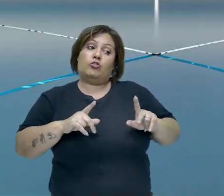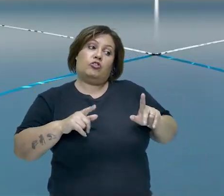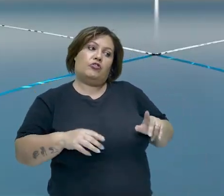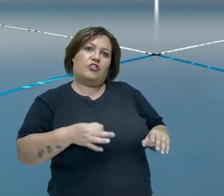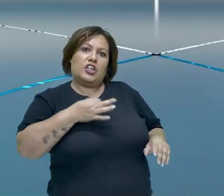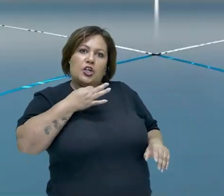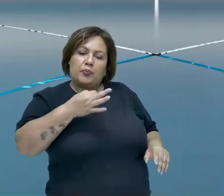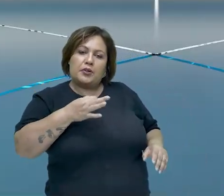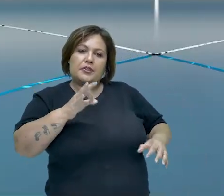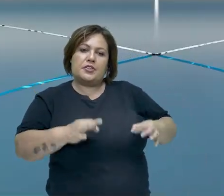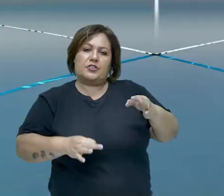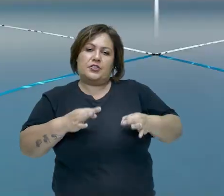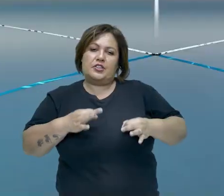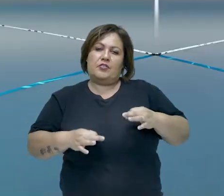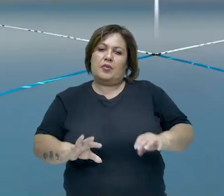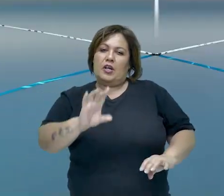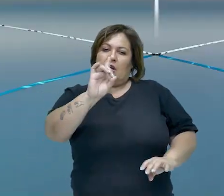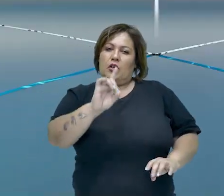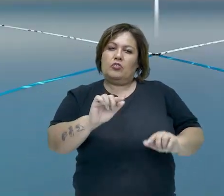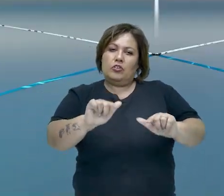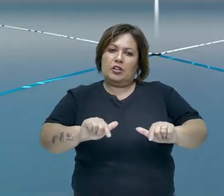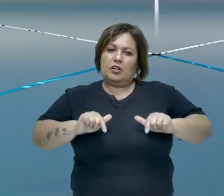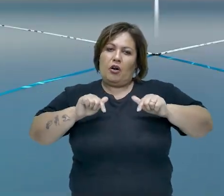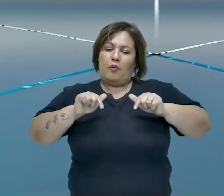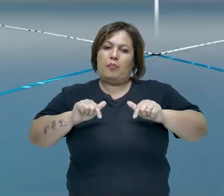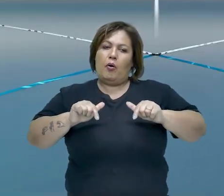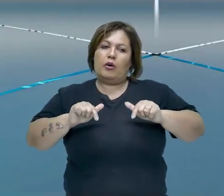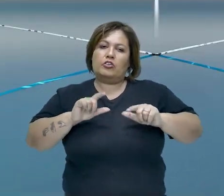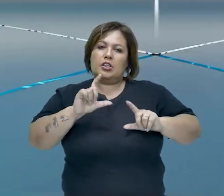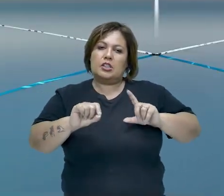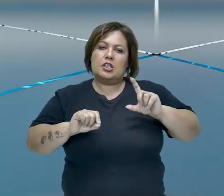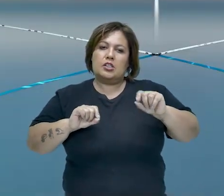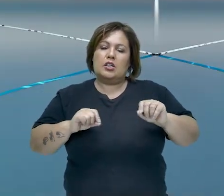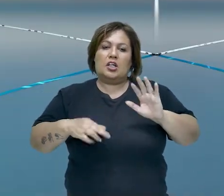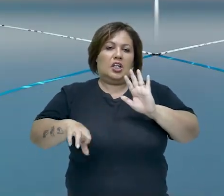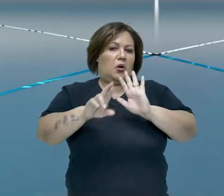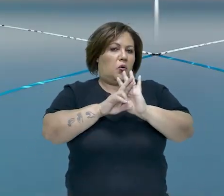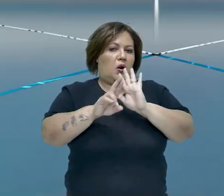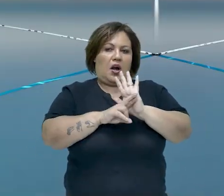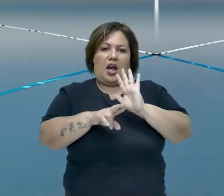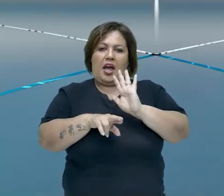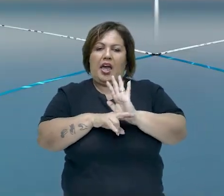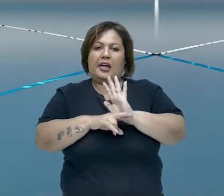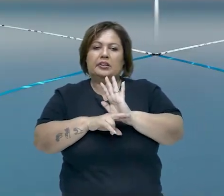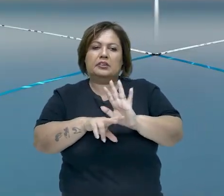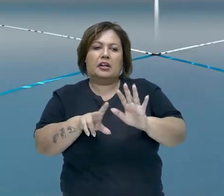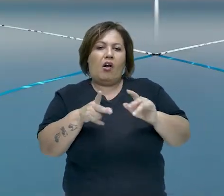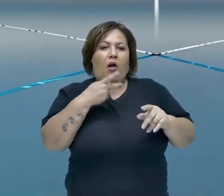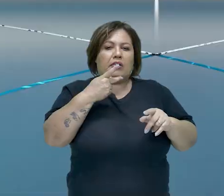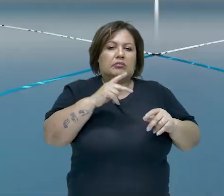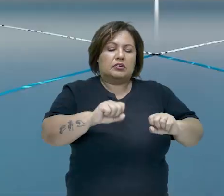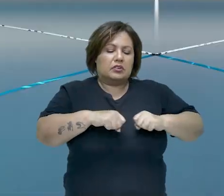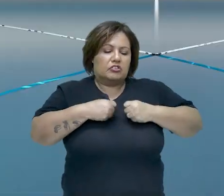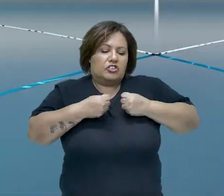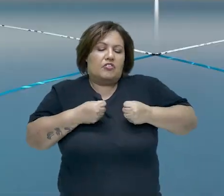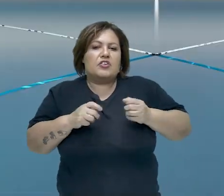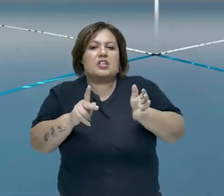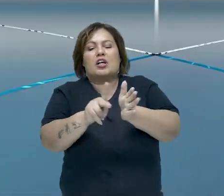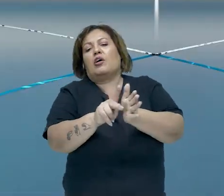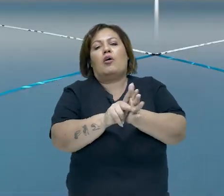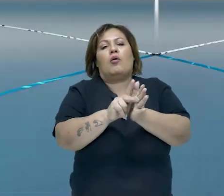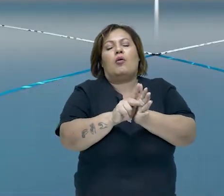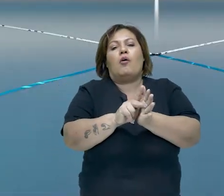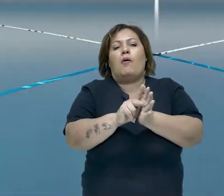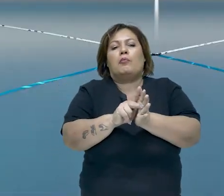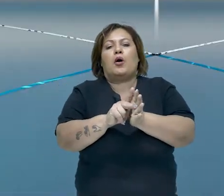a Justiça reafirma que o direito ao porte deve ser exceção e não regra. Entre argumentos de defesa pessoal